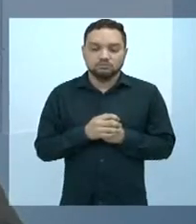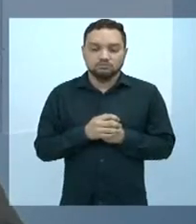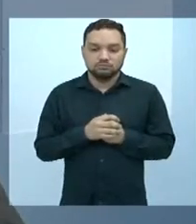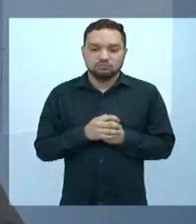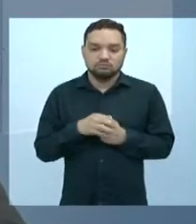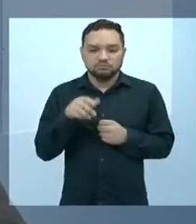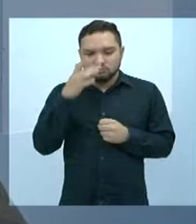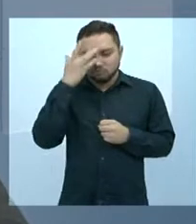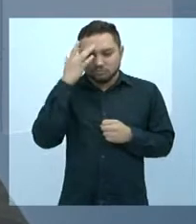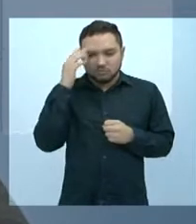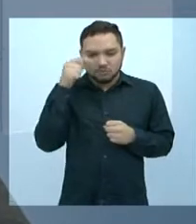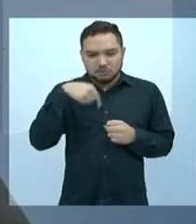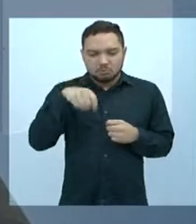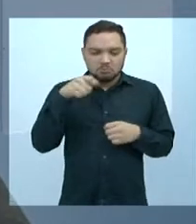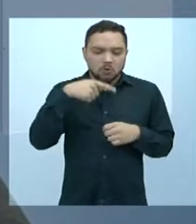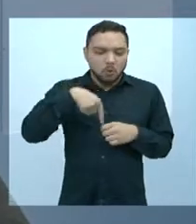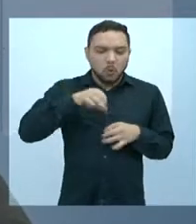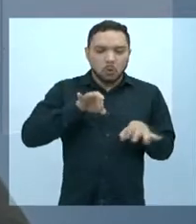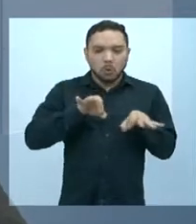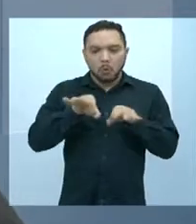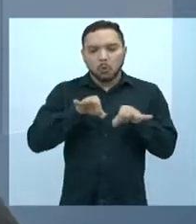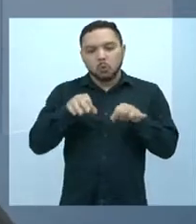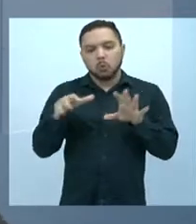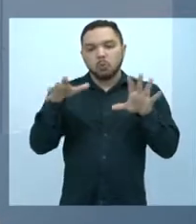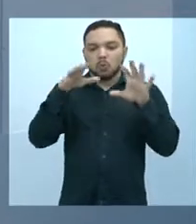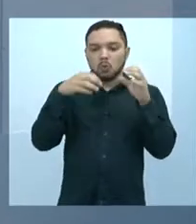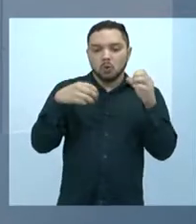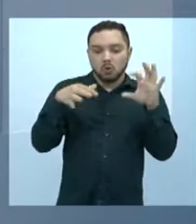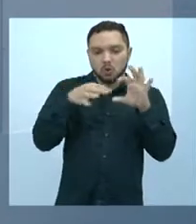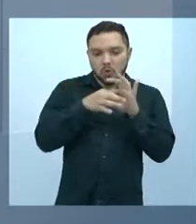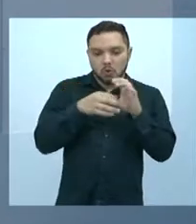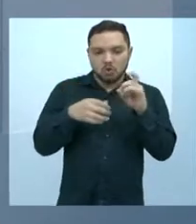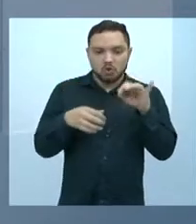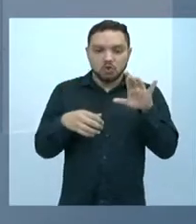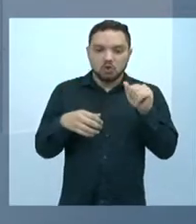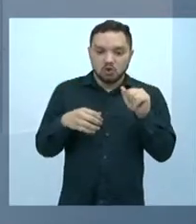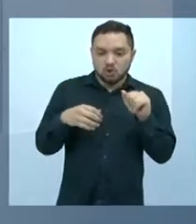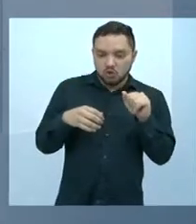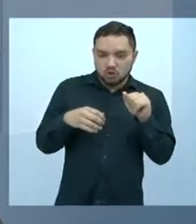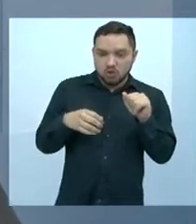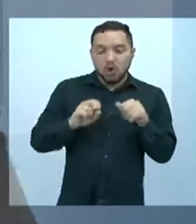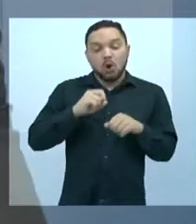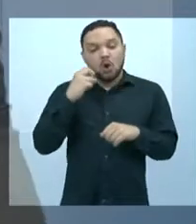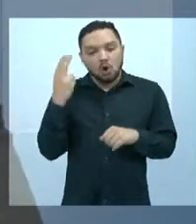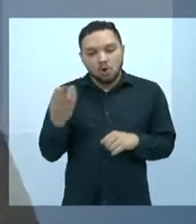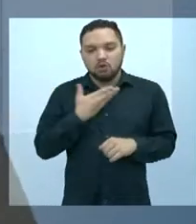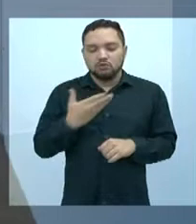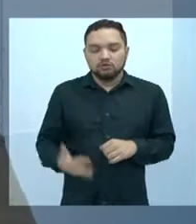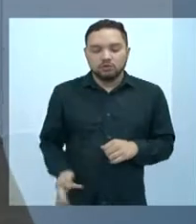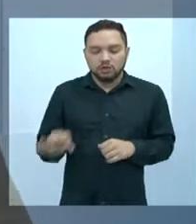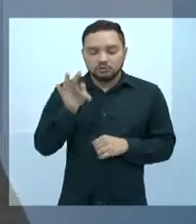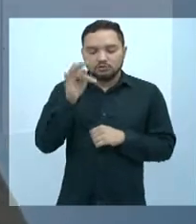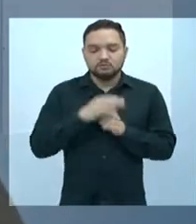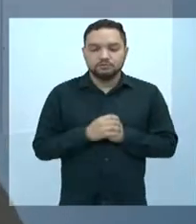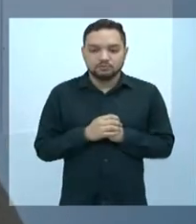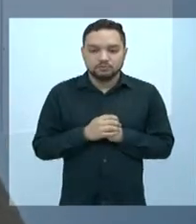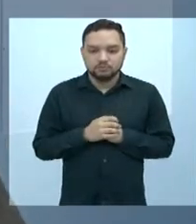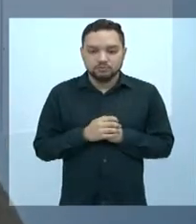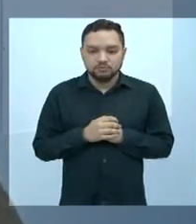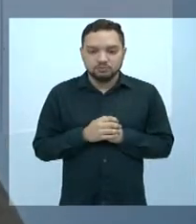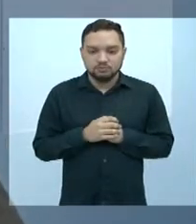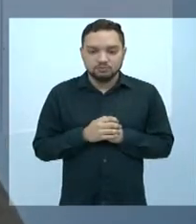eles vão ter que se realinhar com o João Dória ou com o governo federal. Esses são adversários